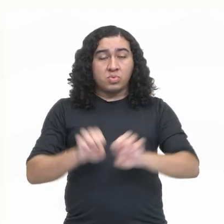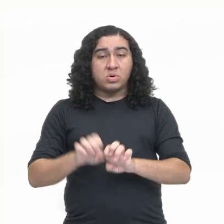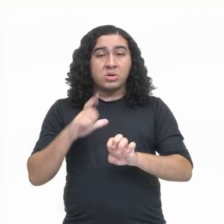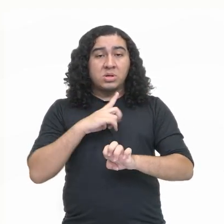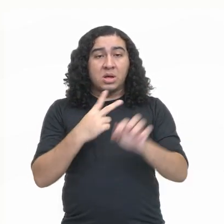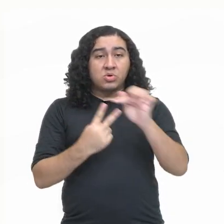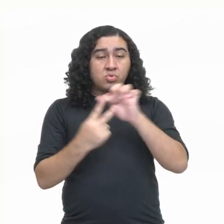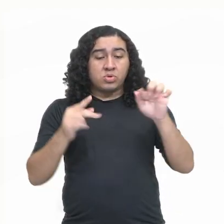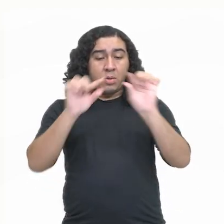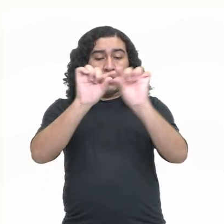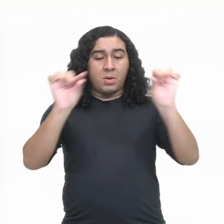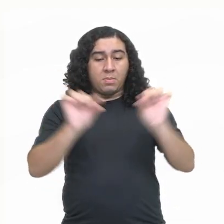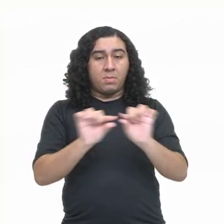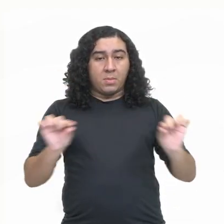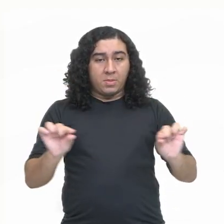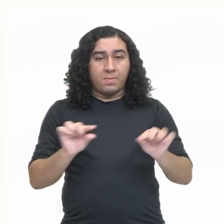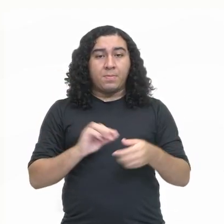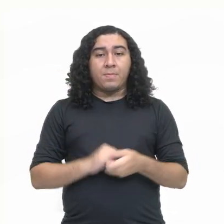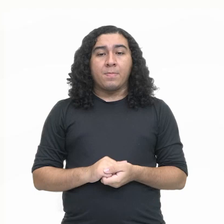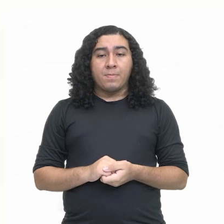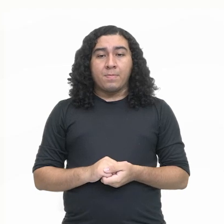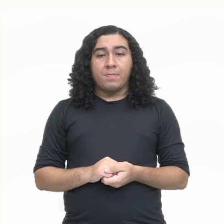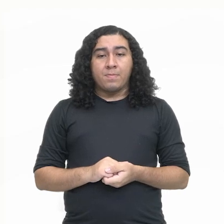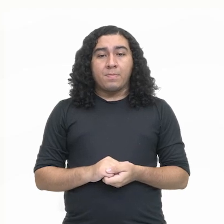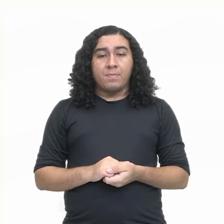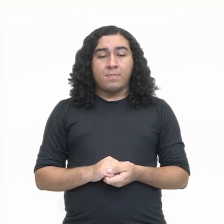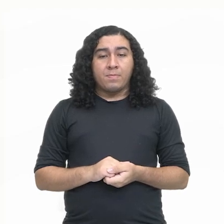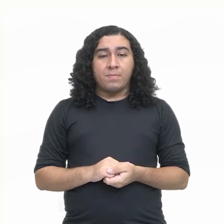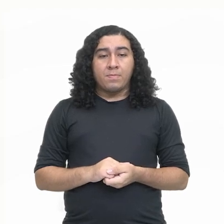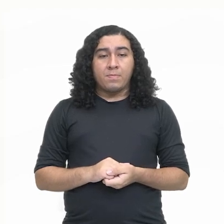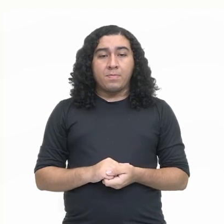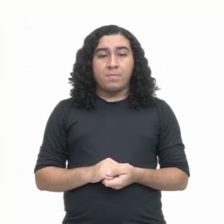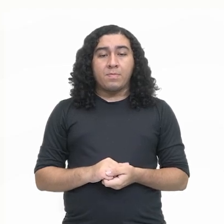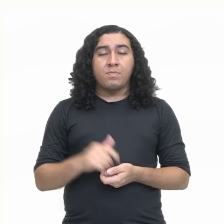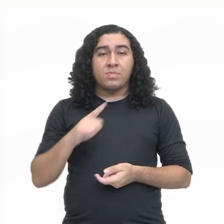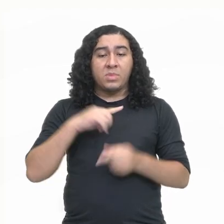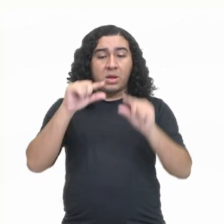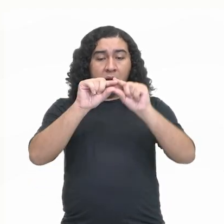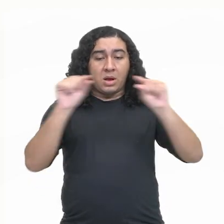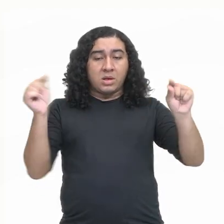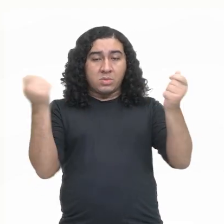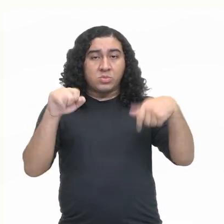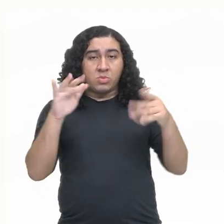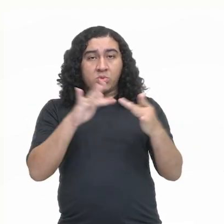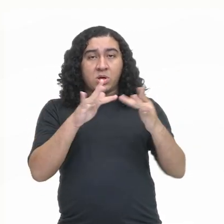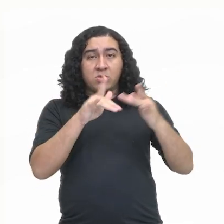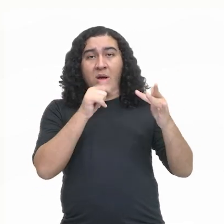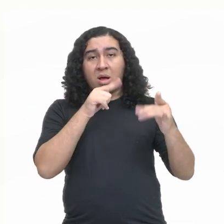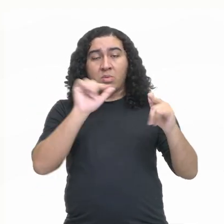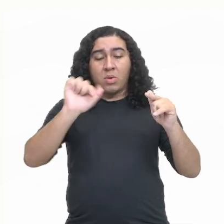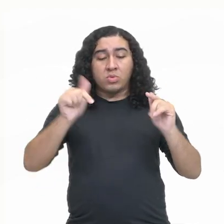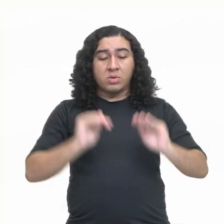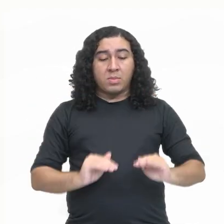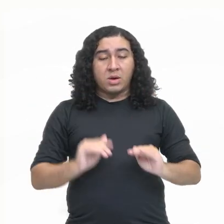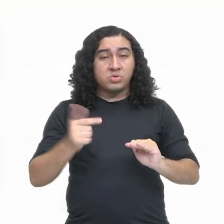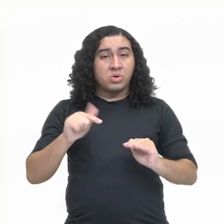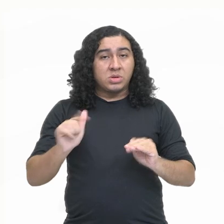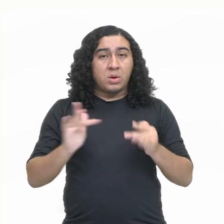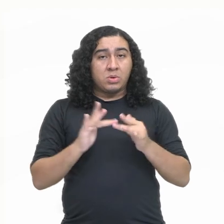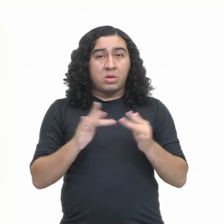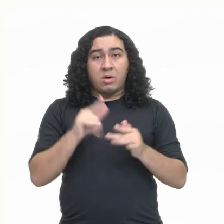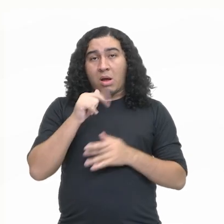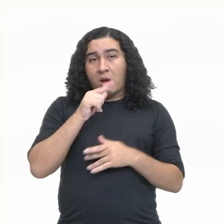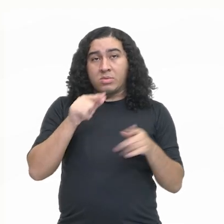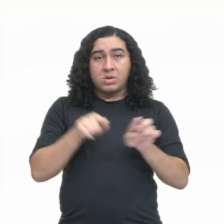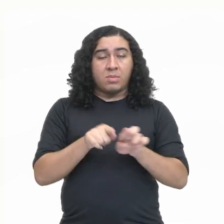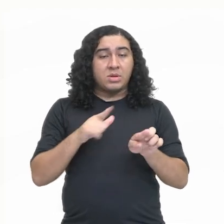uma bicamada lipídica com uma parte hidrofílica, que se dá bem com a água, com uma parte hidrofóbica, e nós temos também